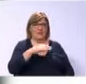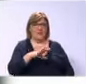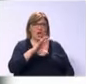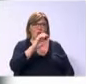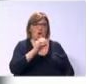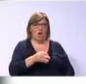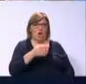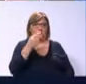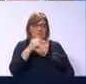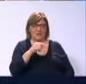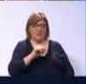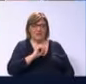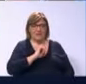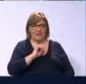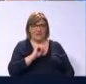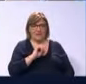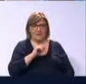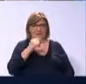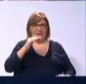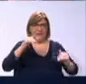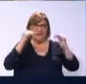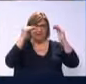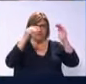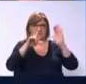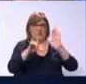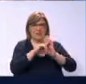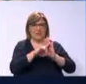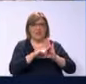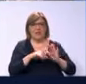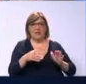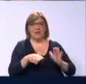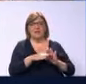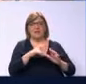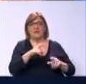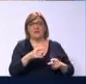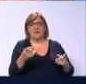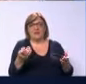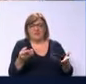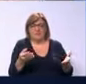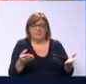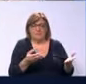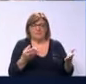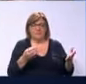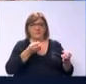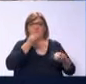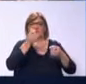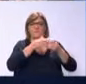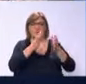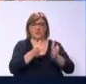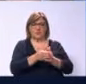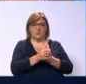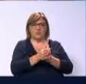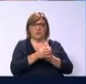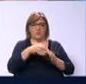instituições conforme foi dito que a mesma vai estão acima da lei a partir daí até há que explicar isso tudo